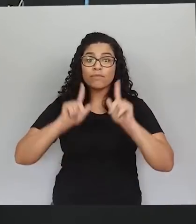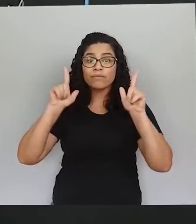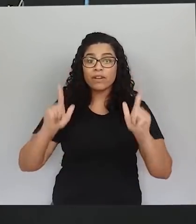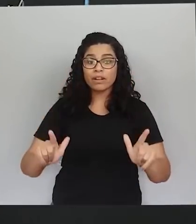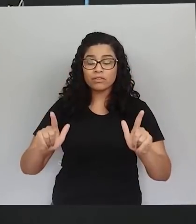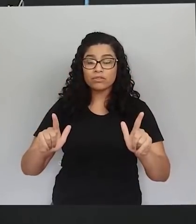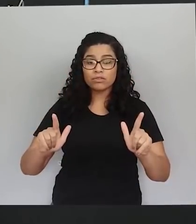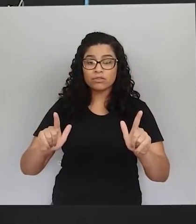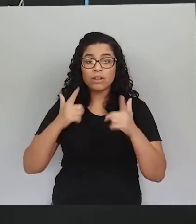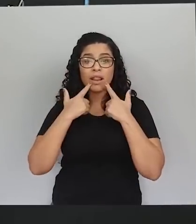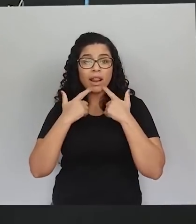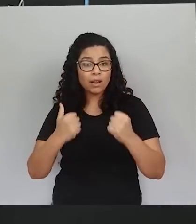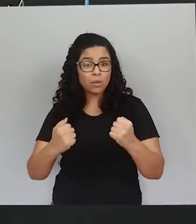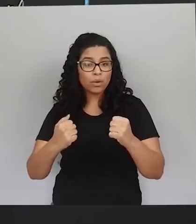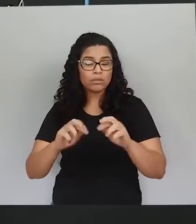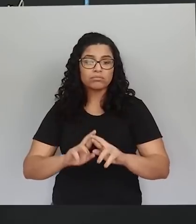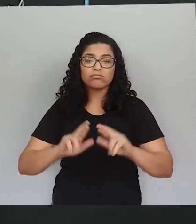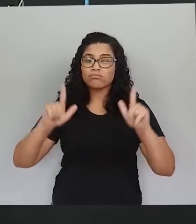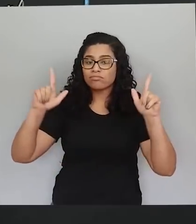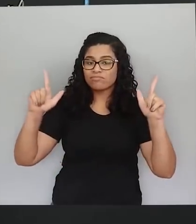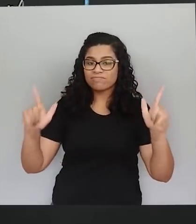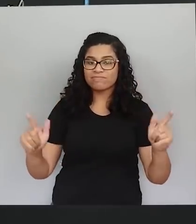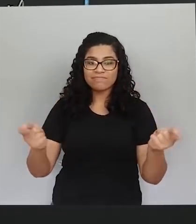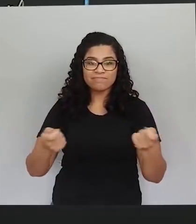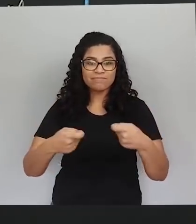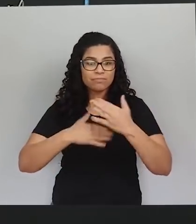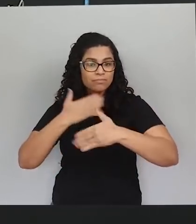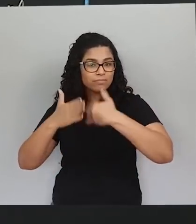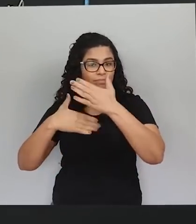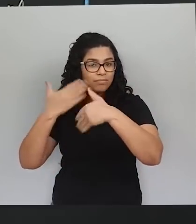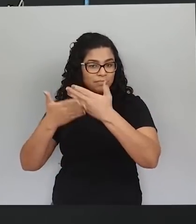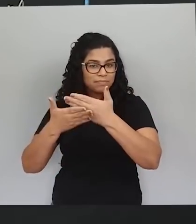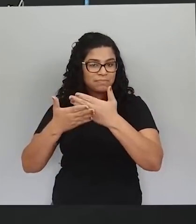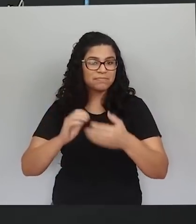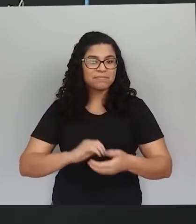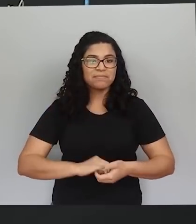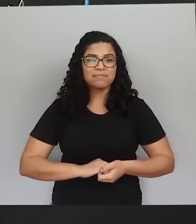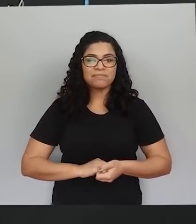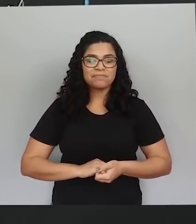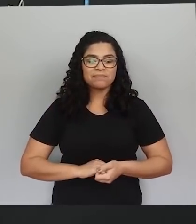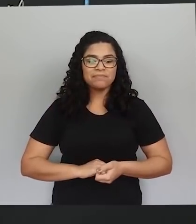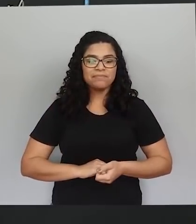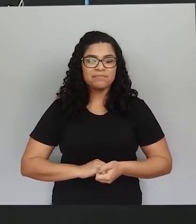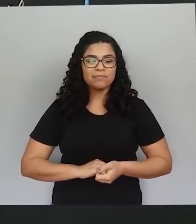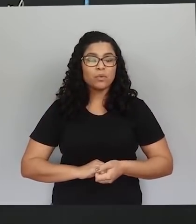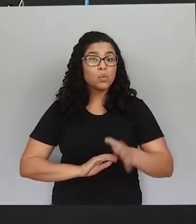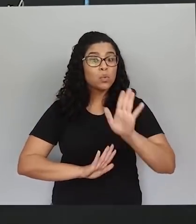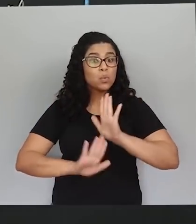trabalhar em cima da educação para o deficiente visual.